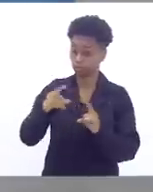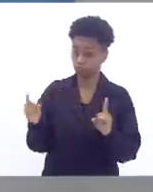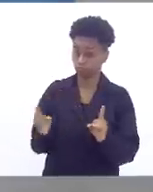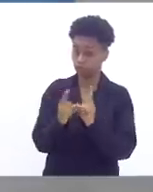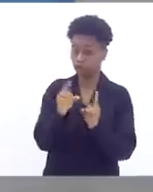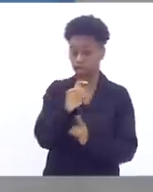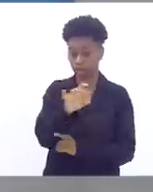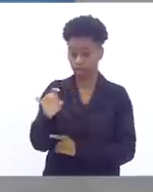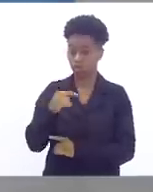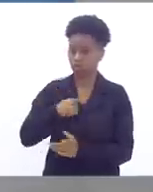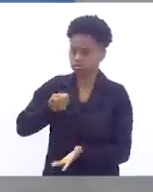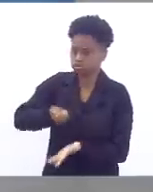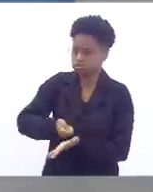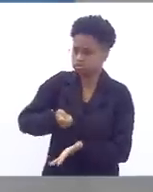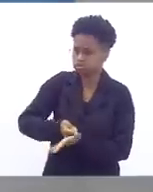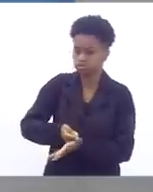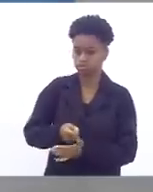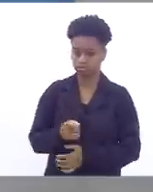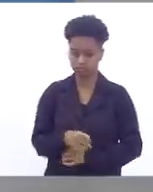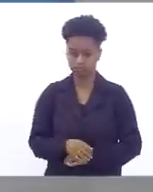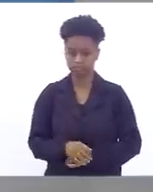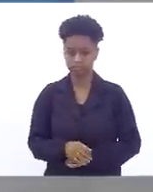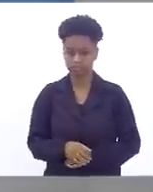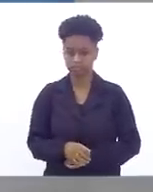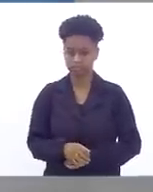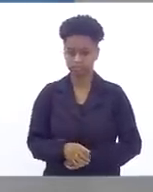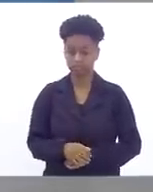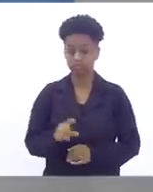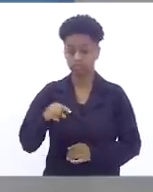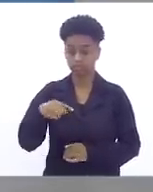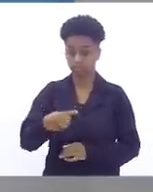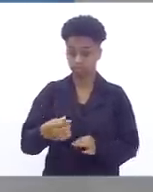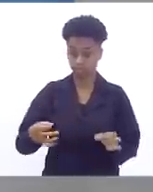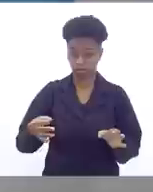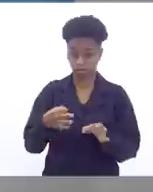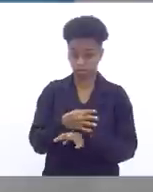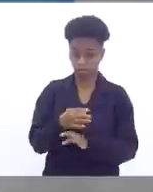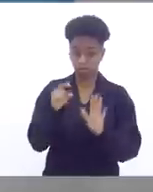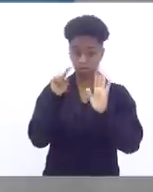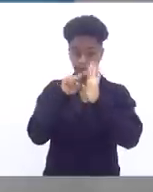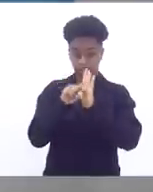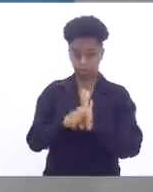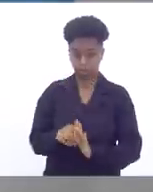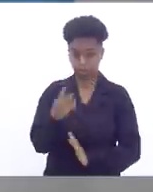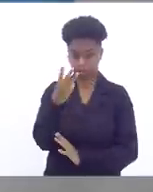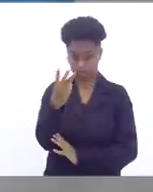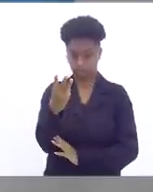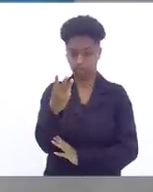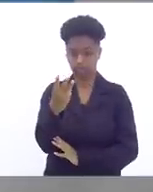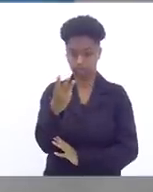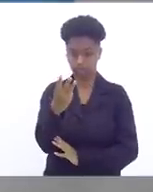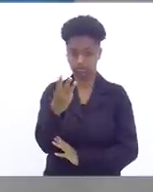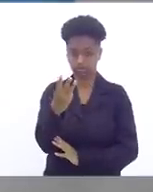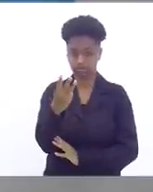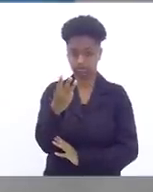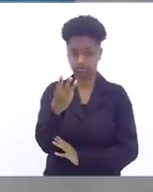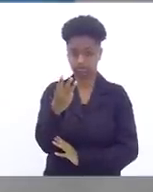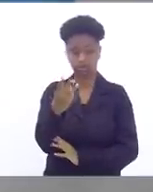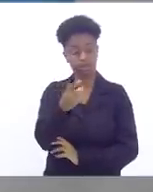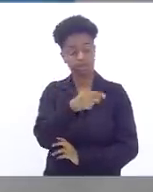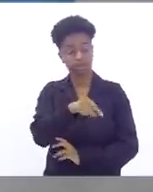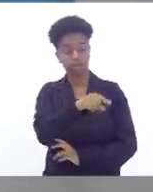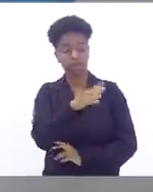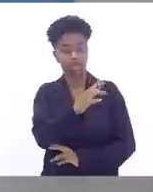você muito rígida tá e feita as três perguntas eles vão